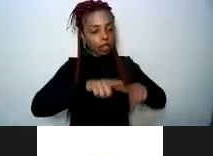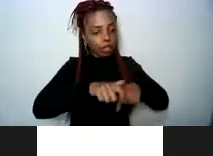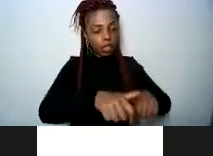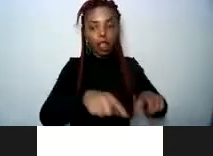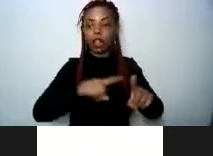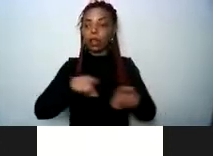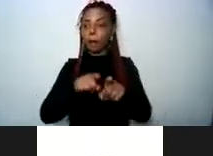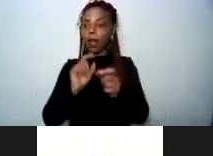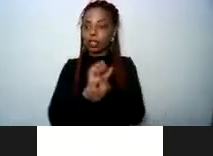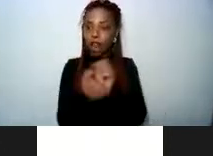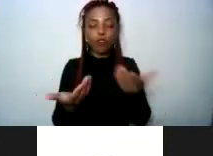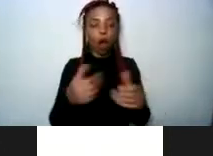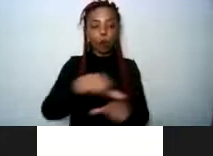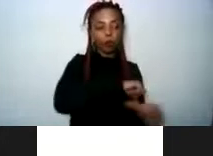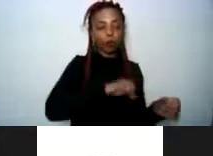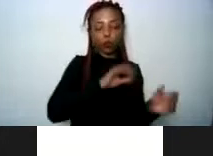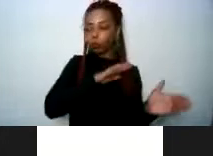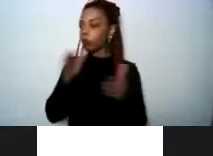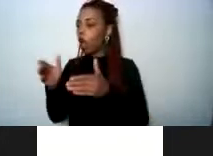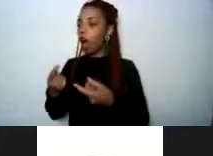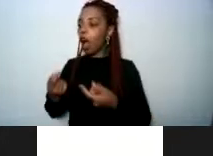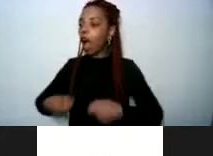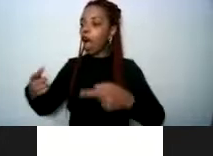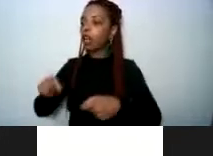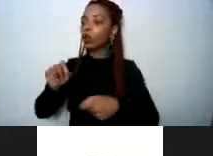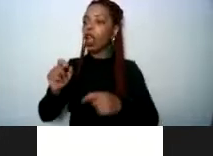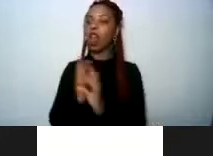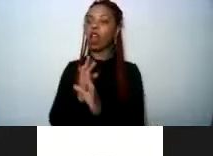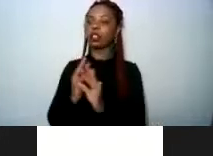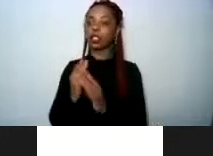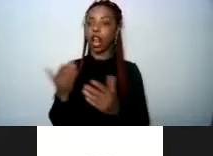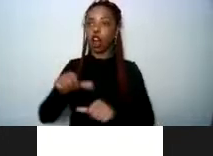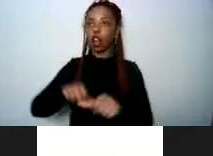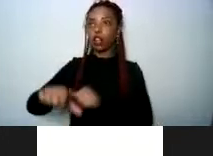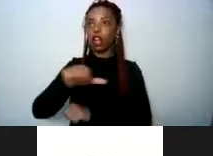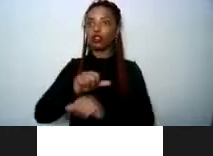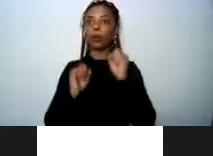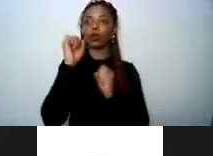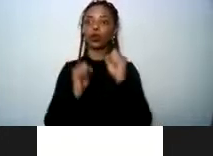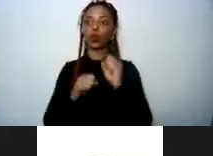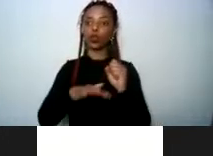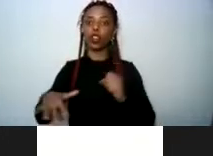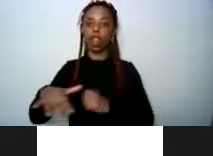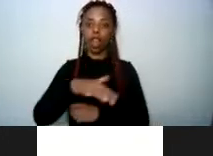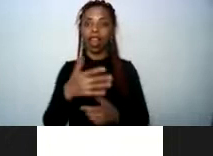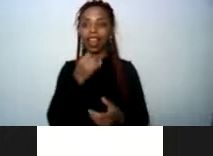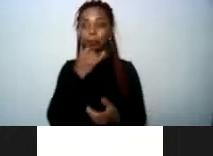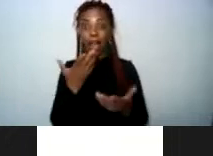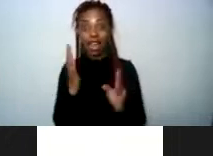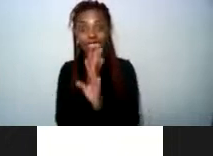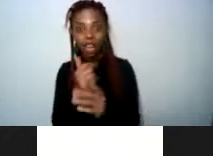transformar essa cidade numa cidade industrial. Então, você está querendo transformar a cidade